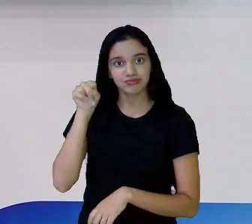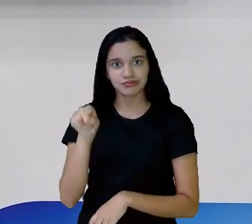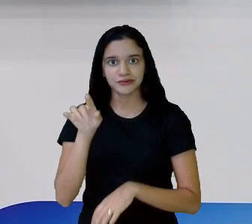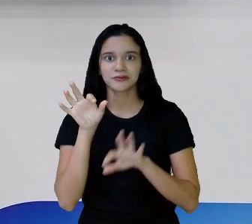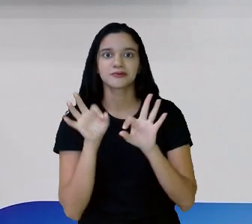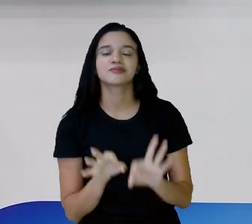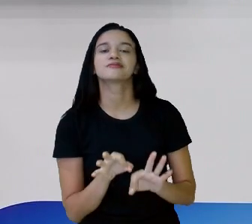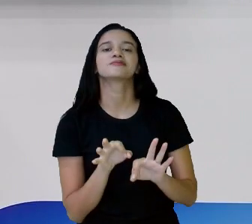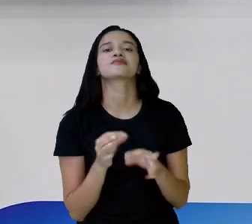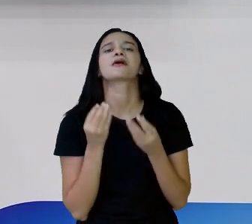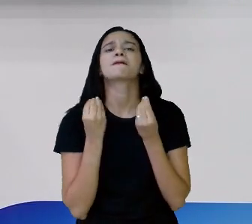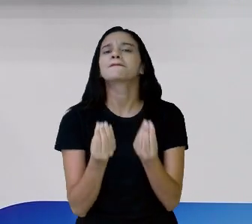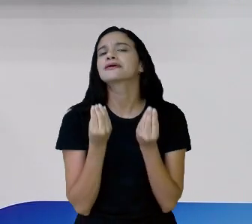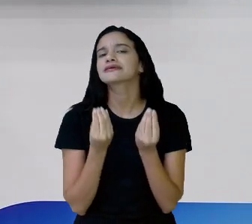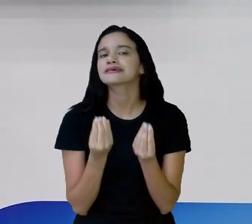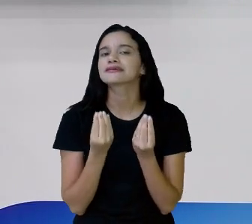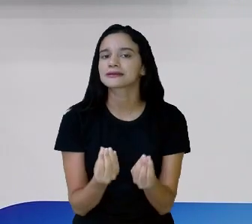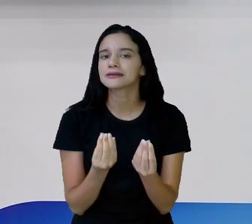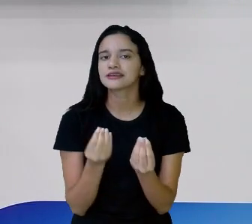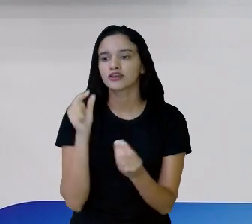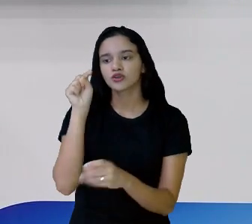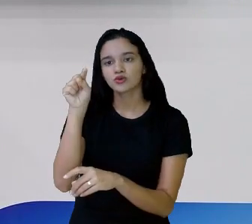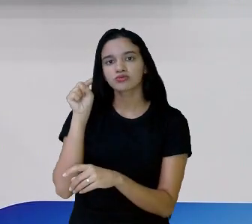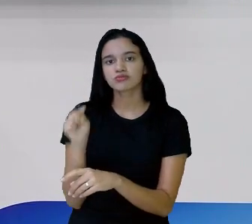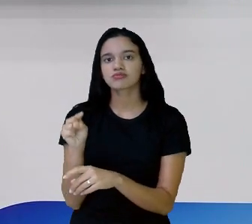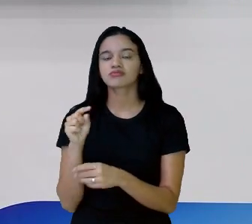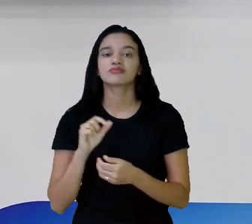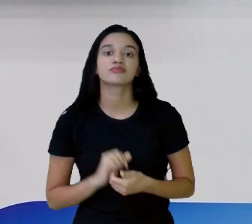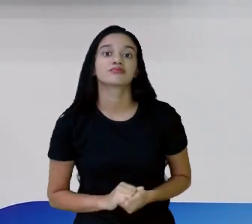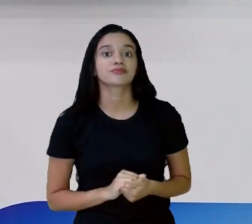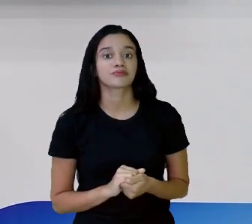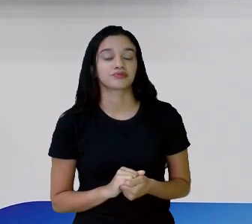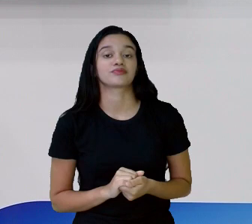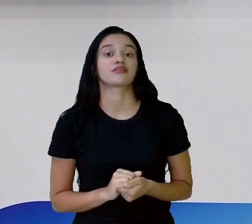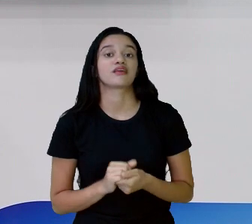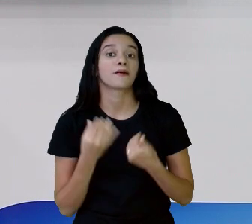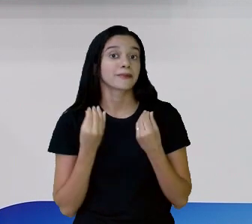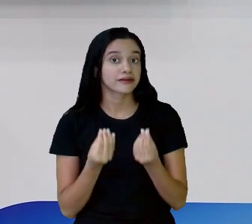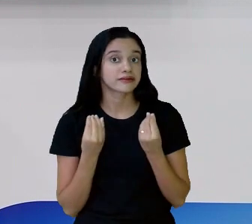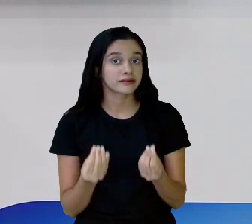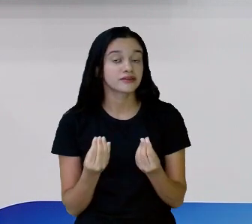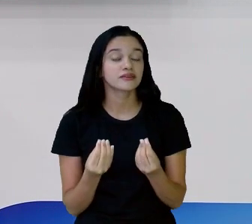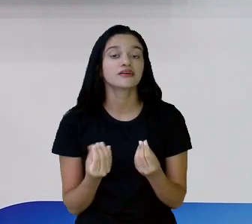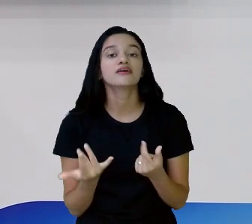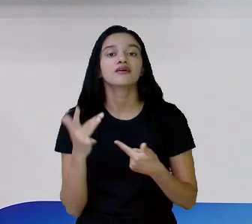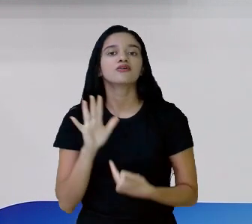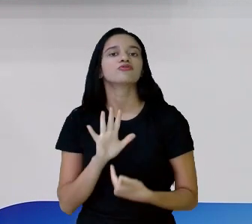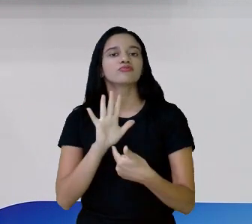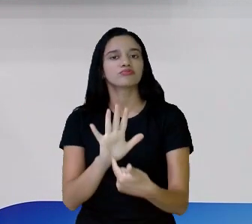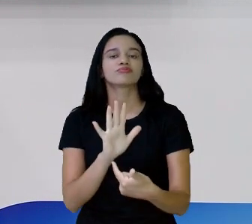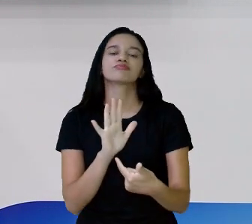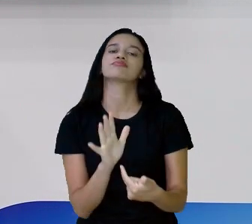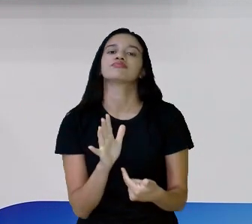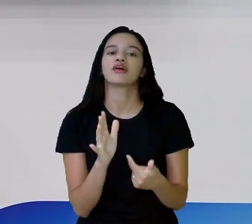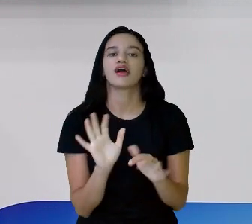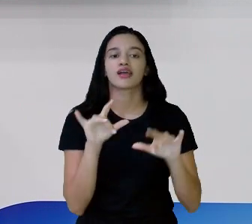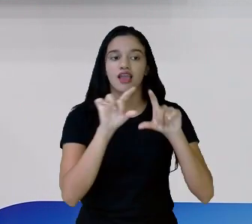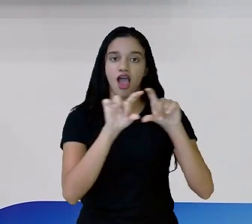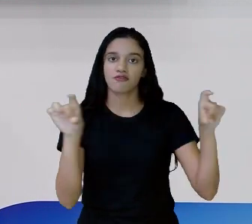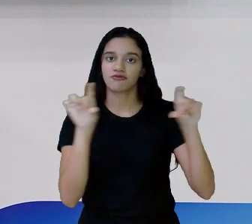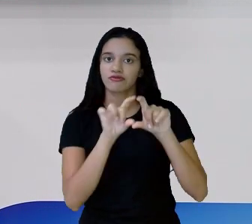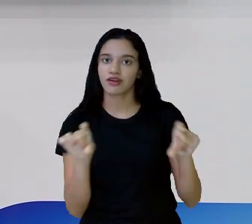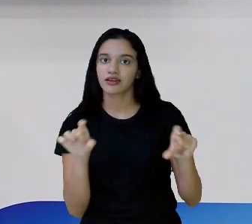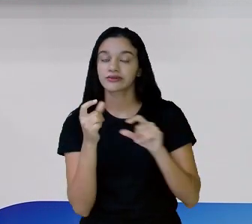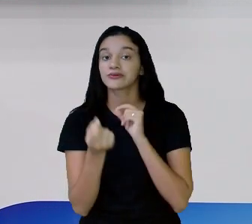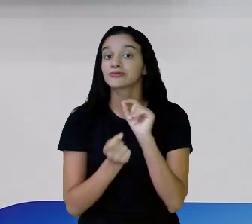pontos. Para que servem os 2 pontos? Geralmente, para indicar que a próxima frase